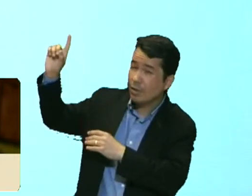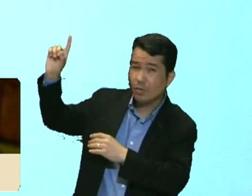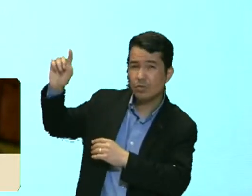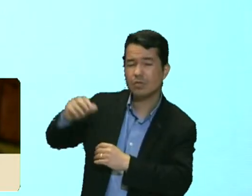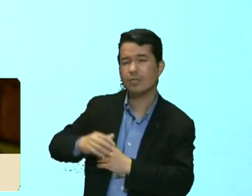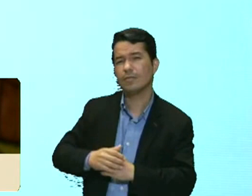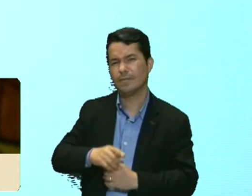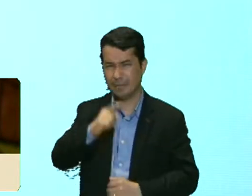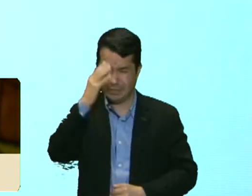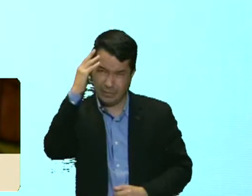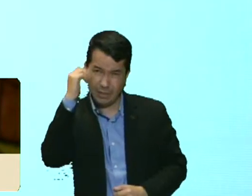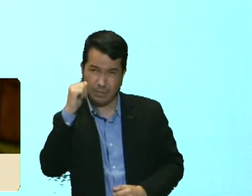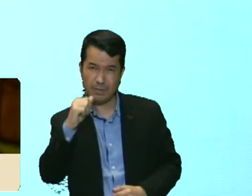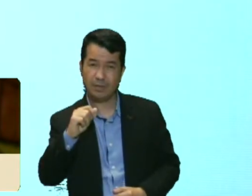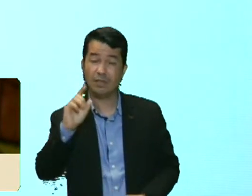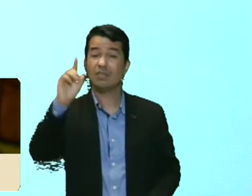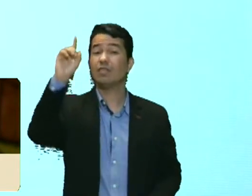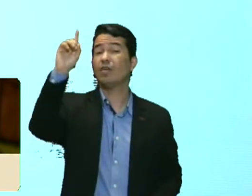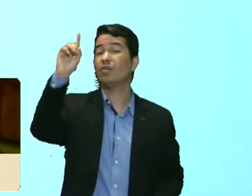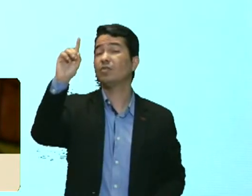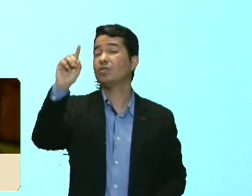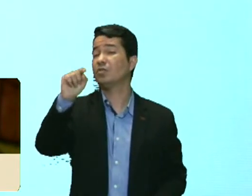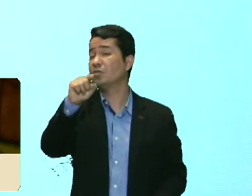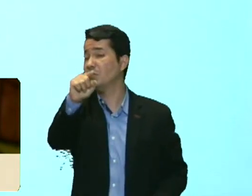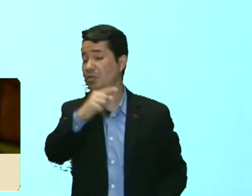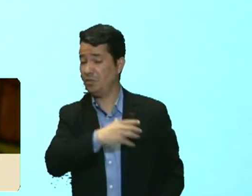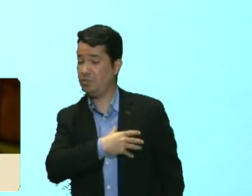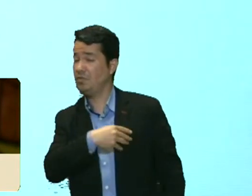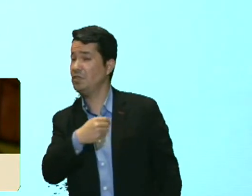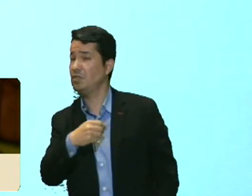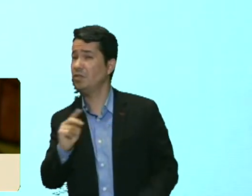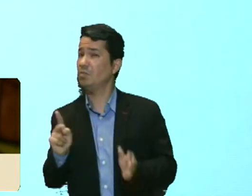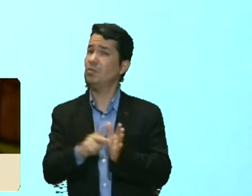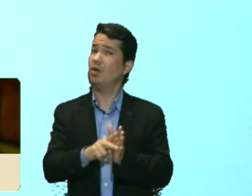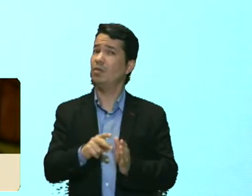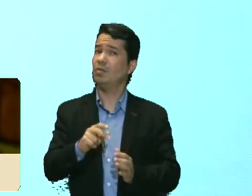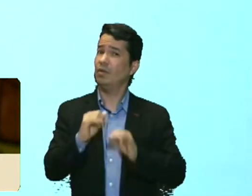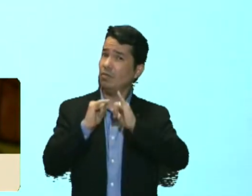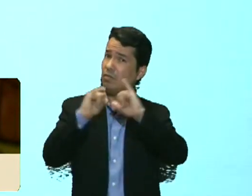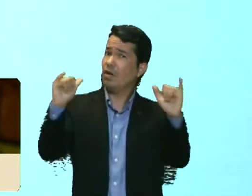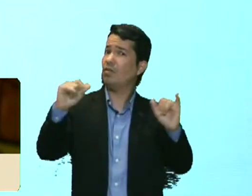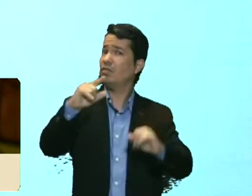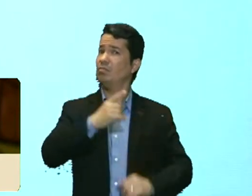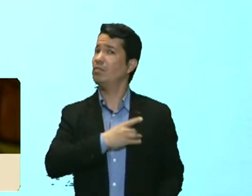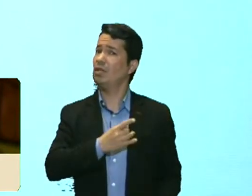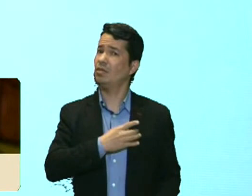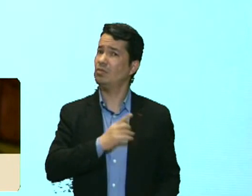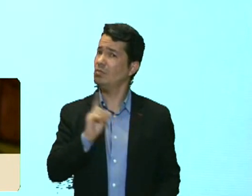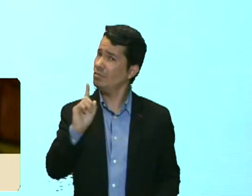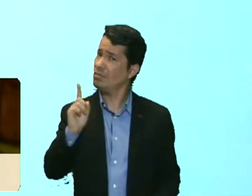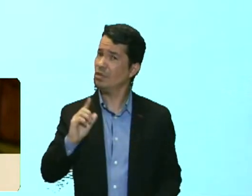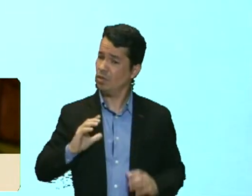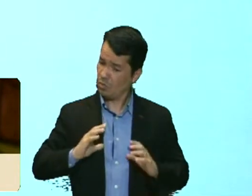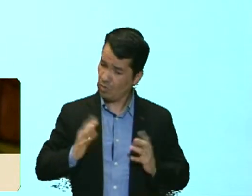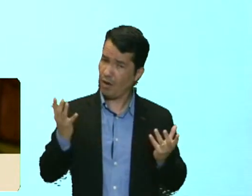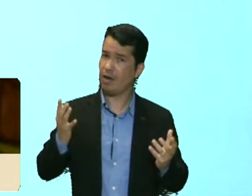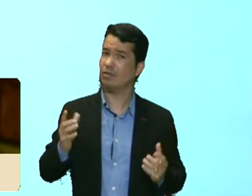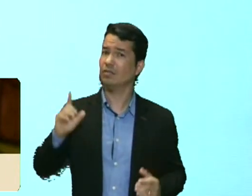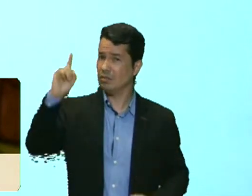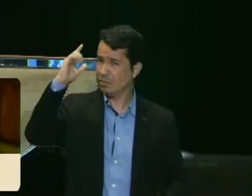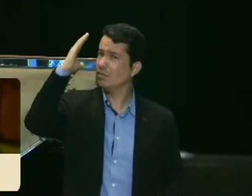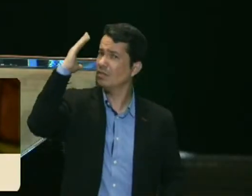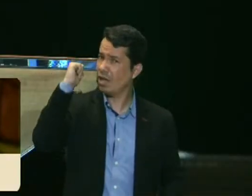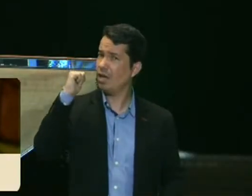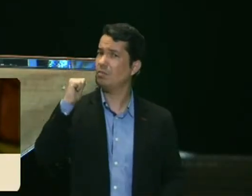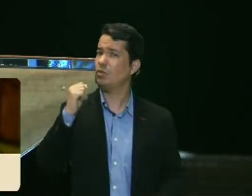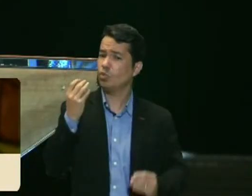eu pertenço e que adoro me disse, não tenha medo, coragem, pois eu sei que acontecerá